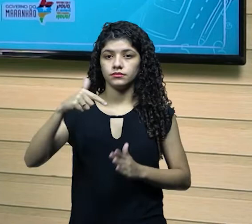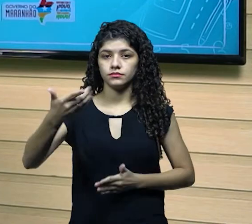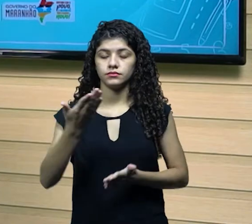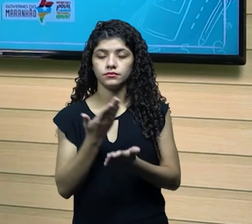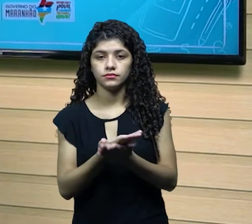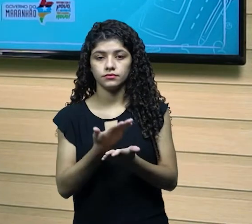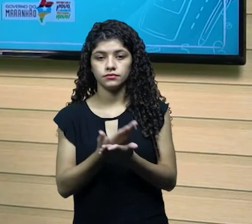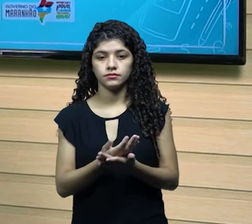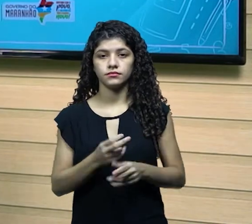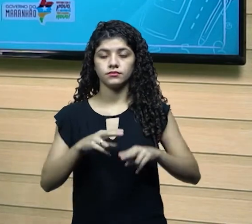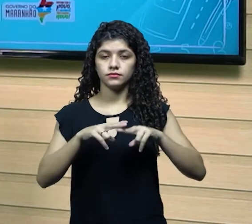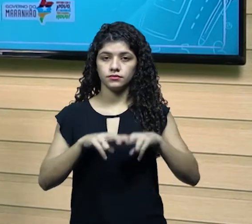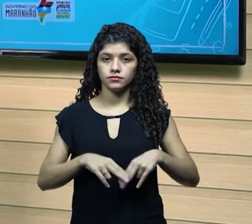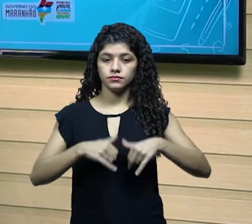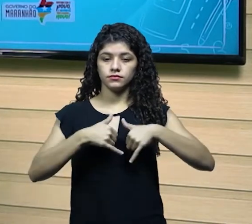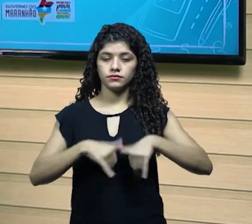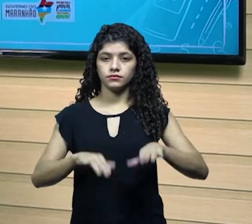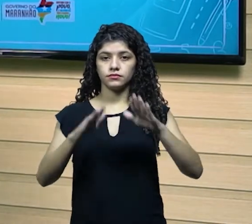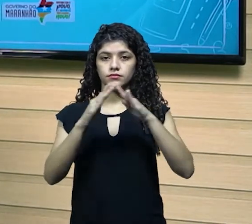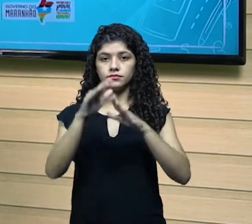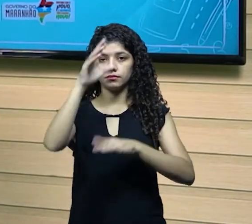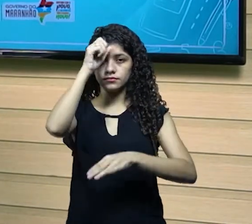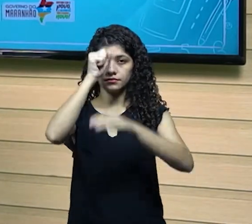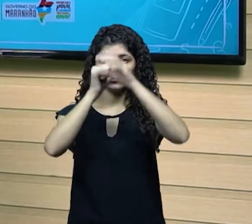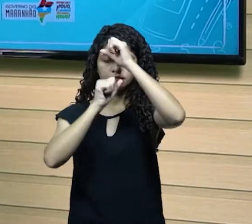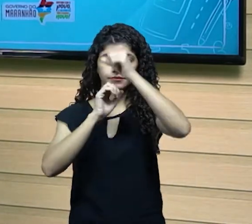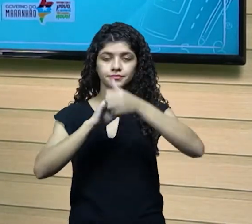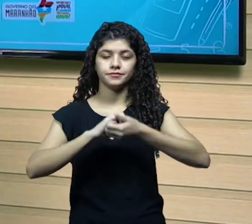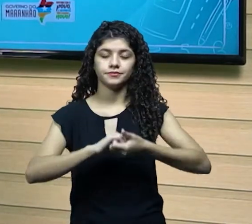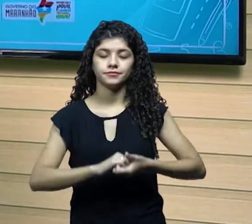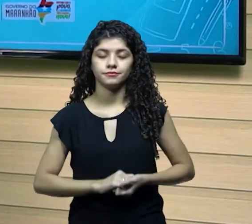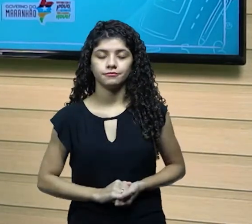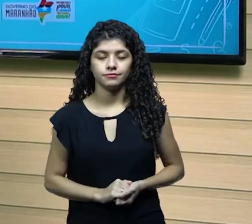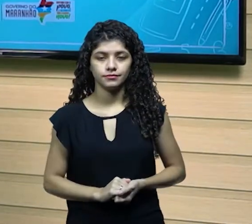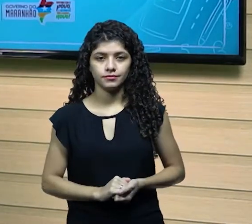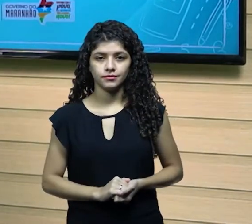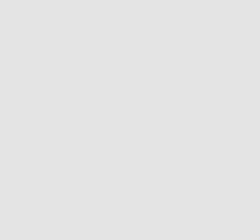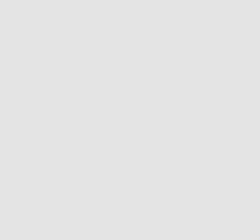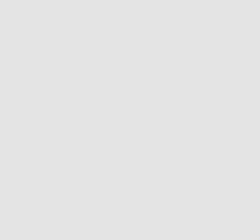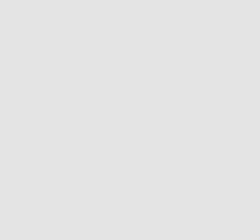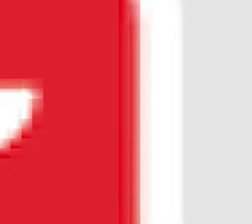aqui até a próxima aula fica em casa aprendendo